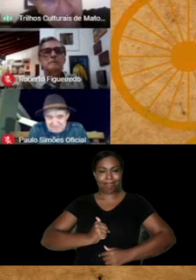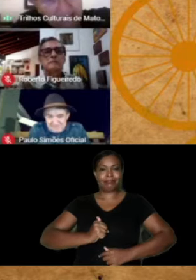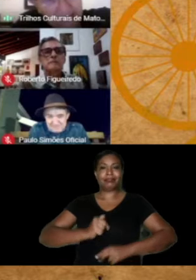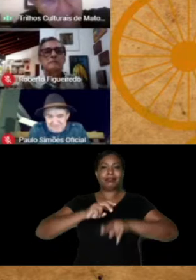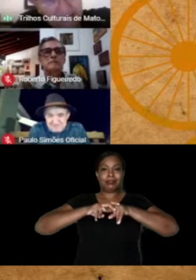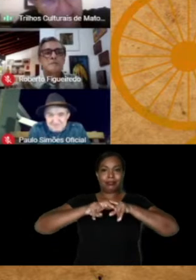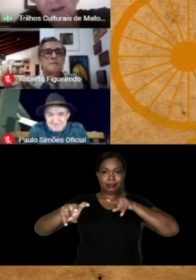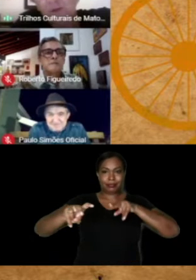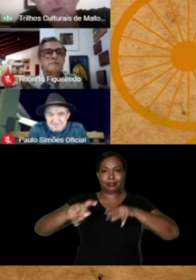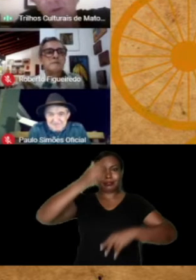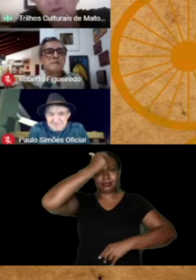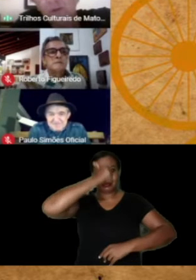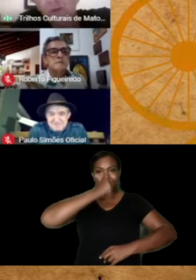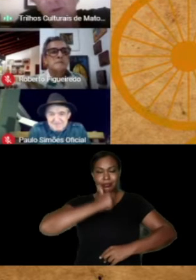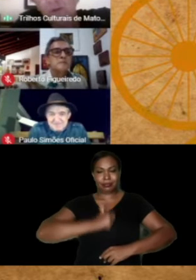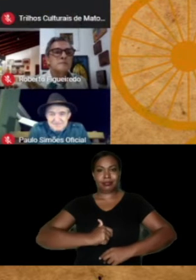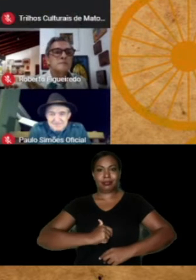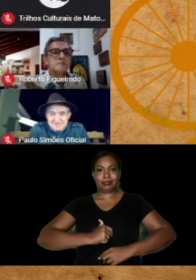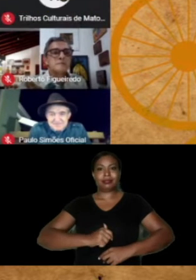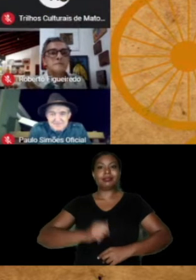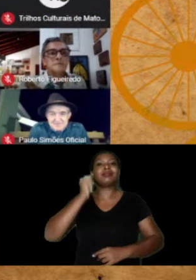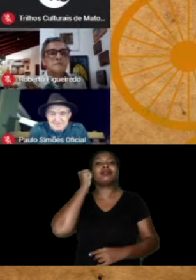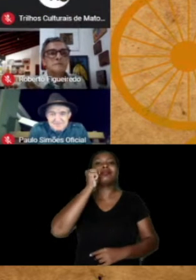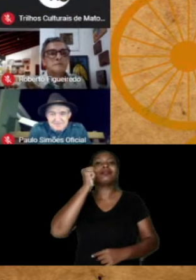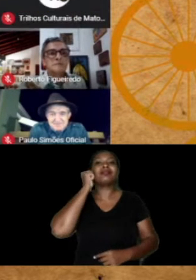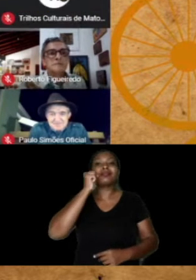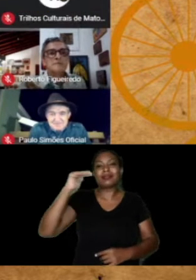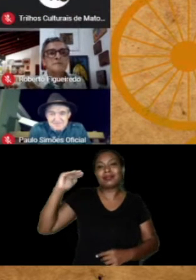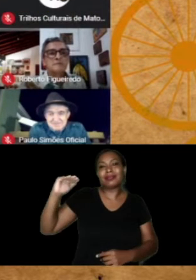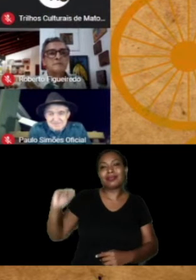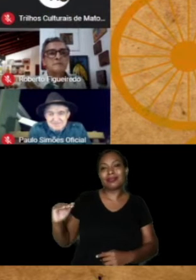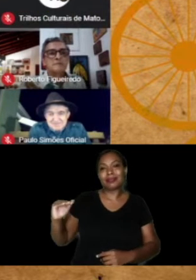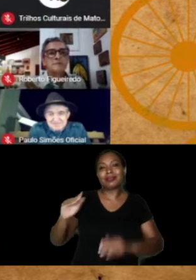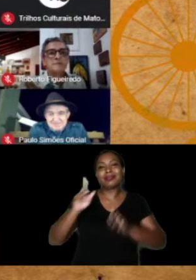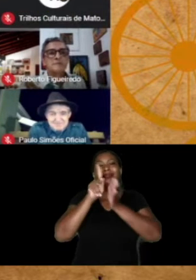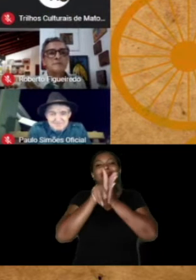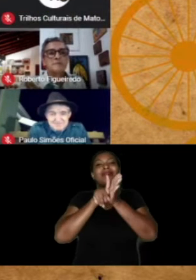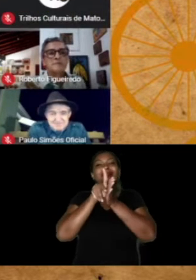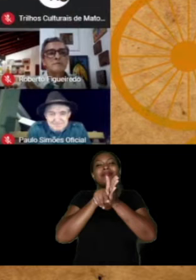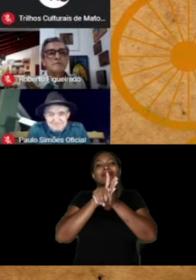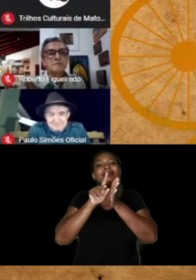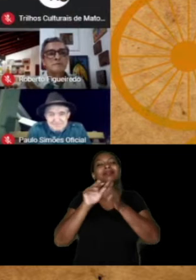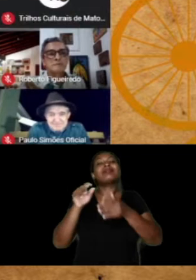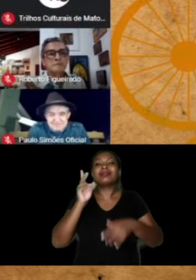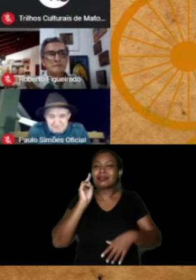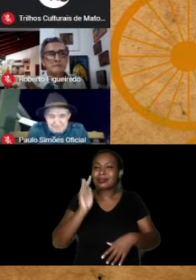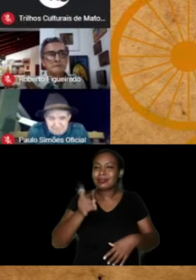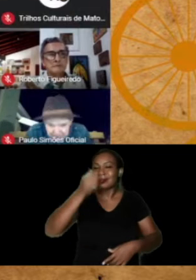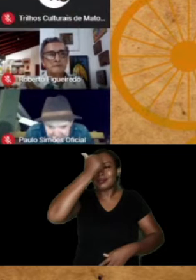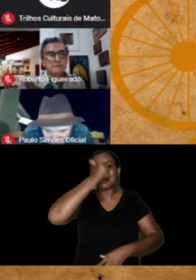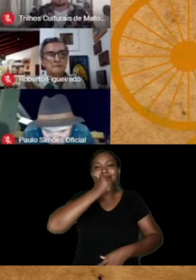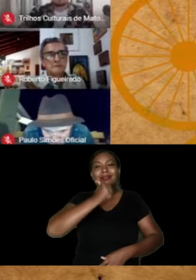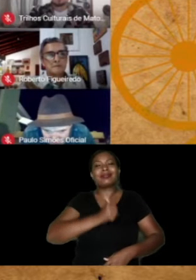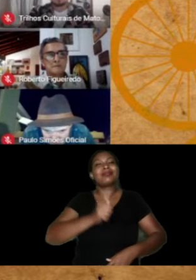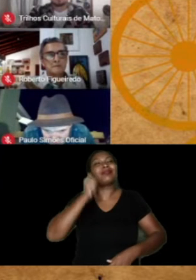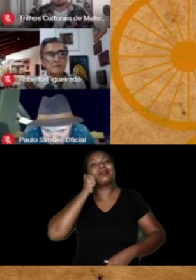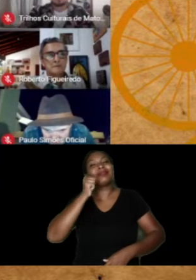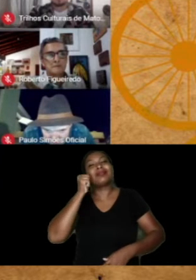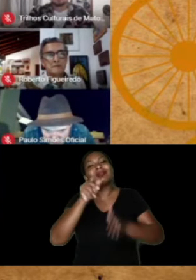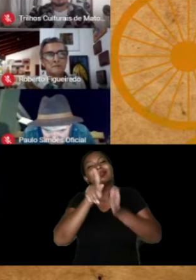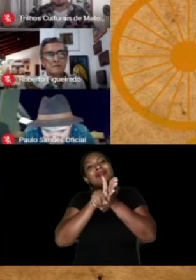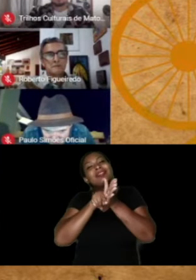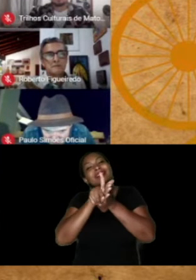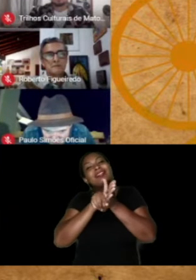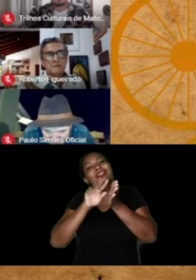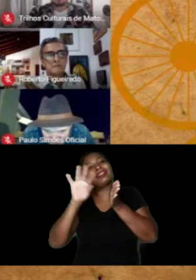tá? Uma menina, a menina do trem, que eu sempre vou ser uma menina de trem. Eu